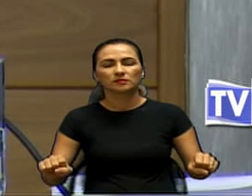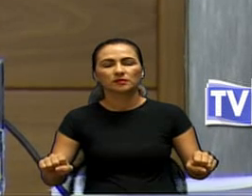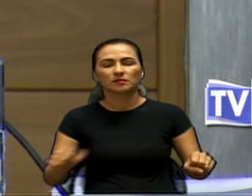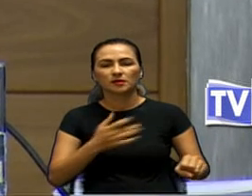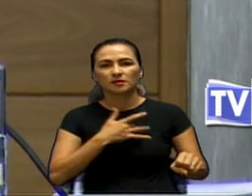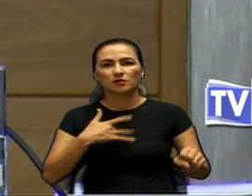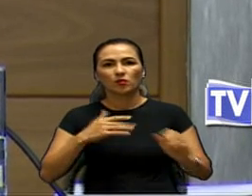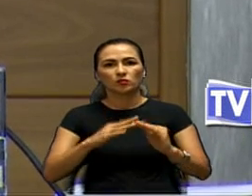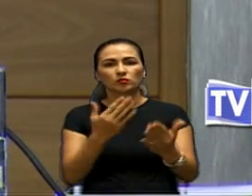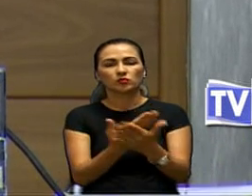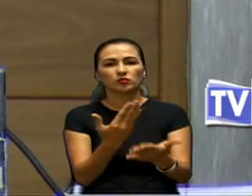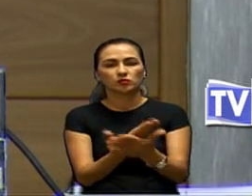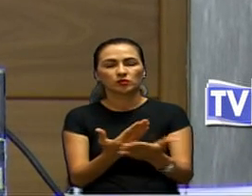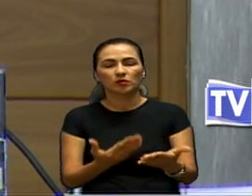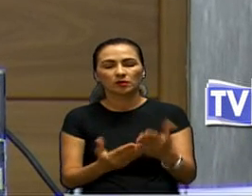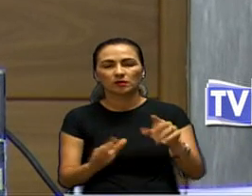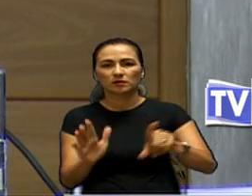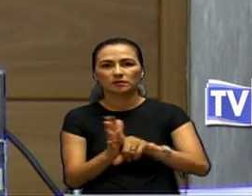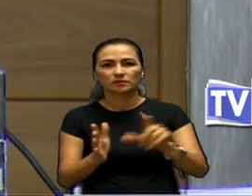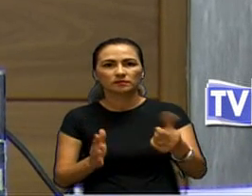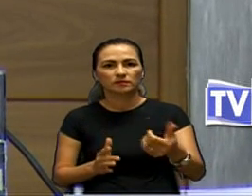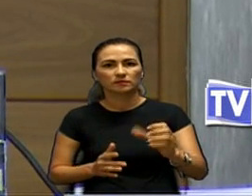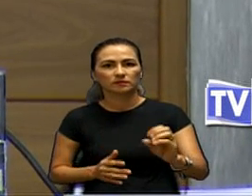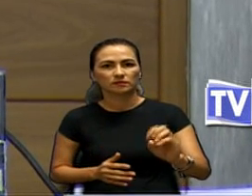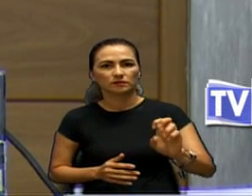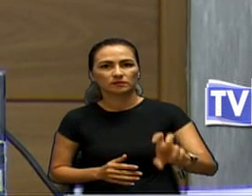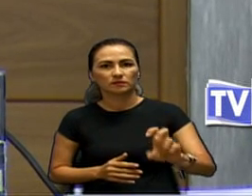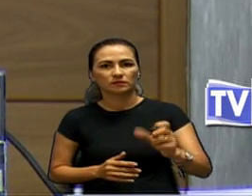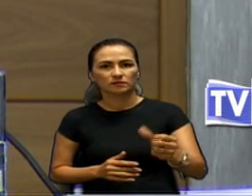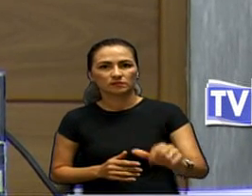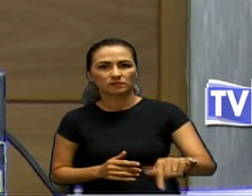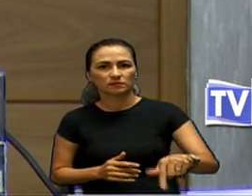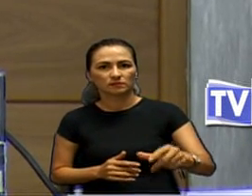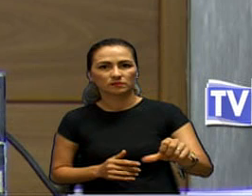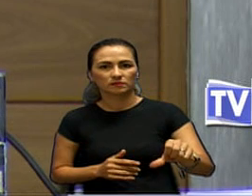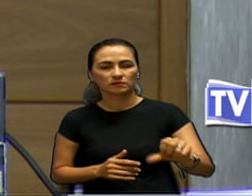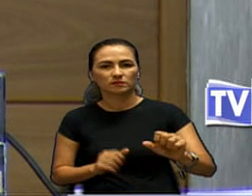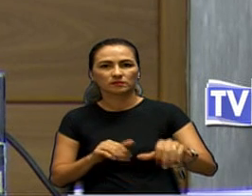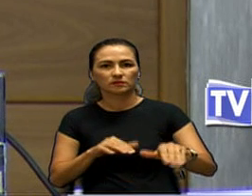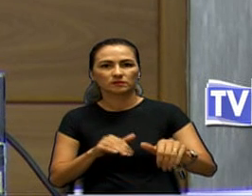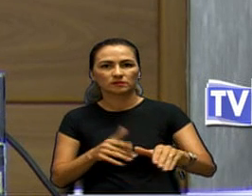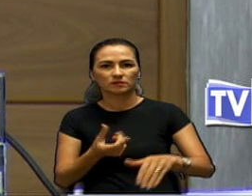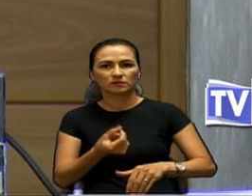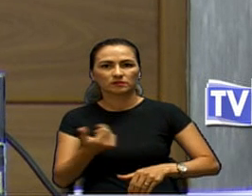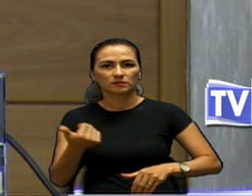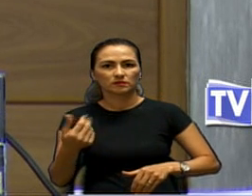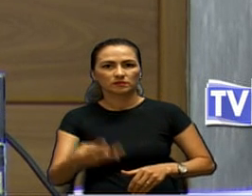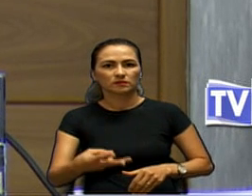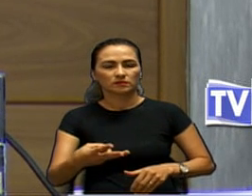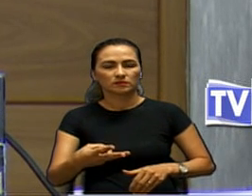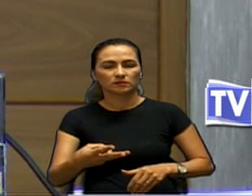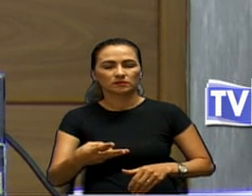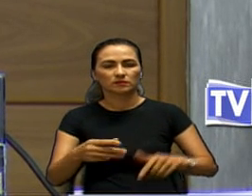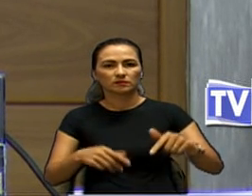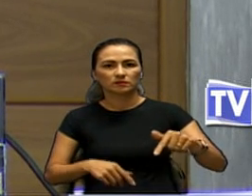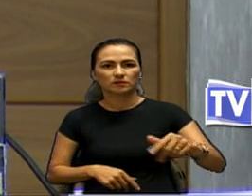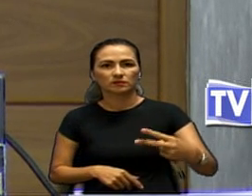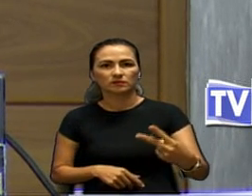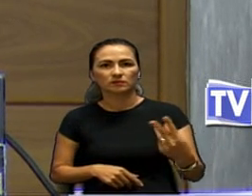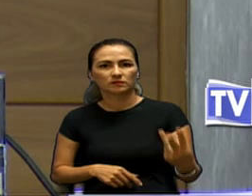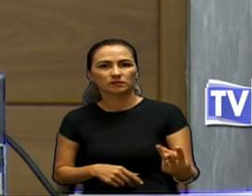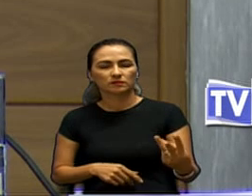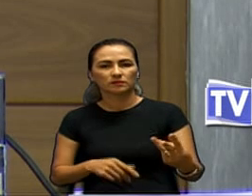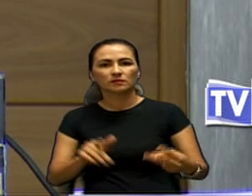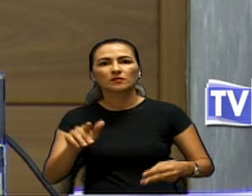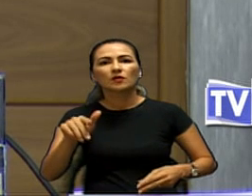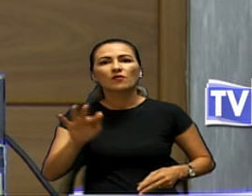Escola, revoga expressamente as leis 10.579 de setembro de 2013 e 10.723 de fevereiro de 2014 da